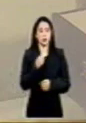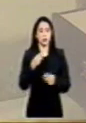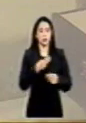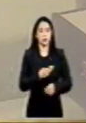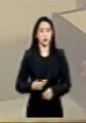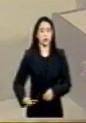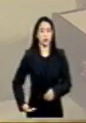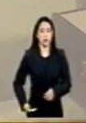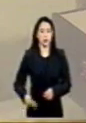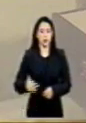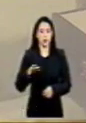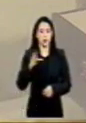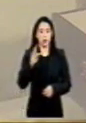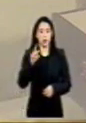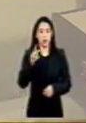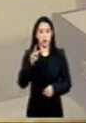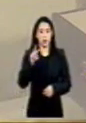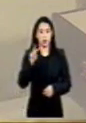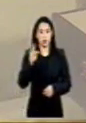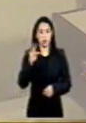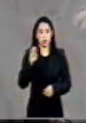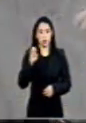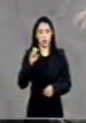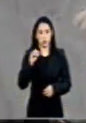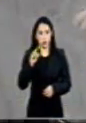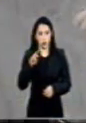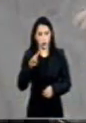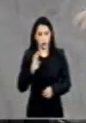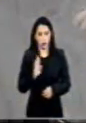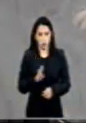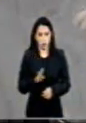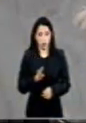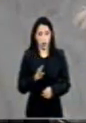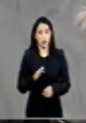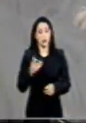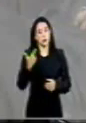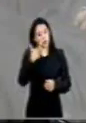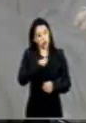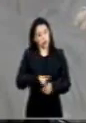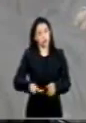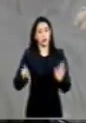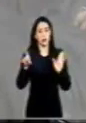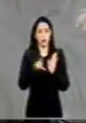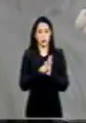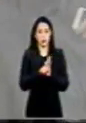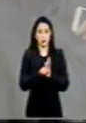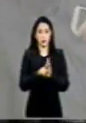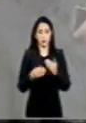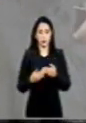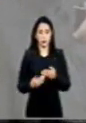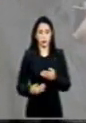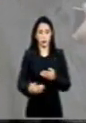Teori Zavascki, mas a DPF ainda prossegue.